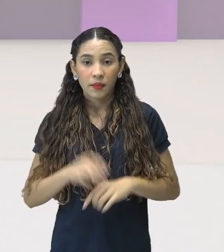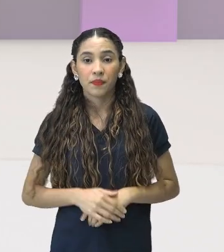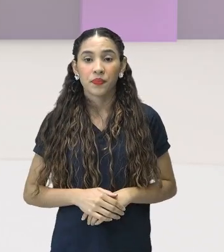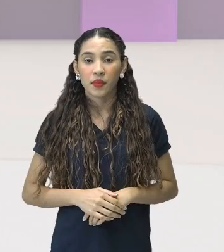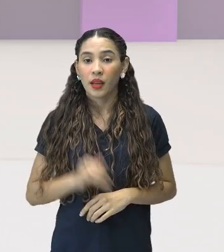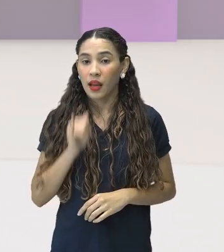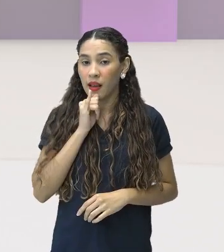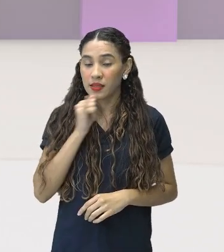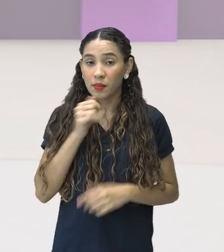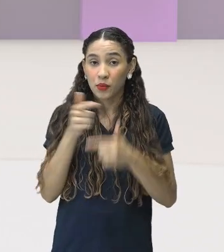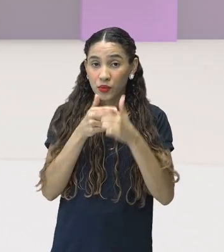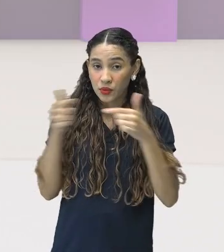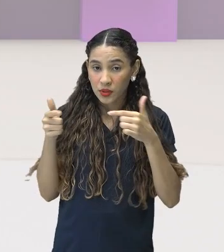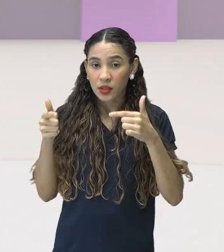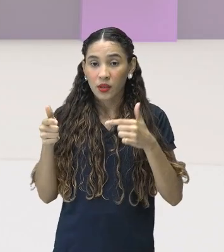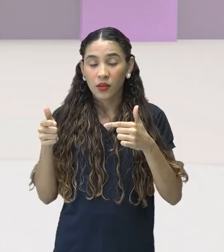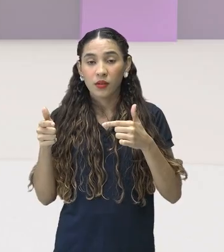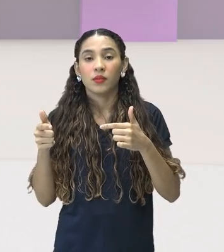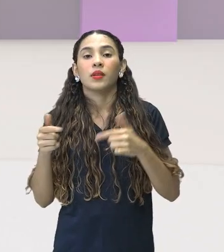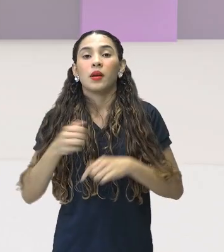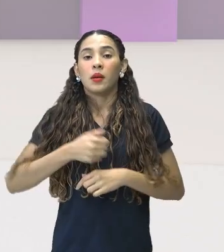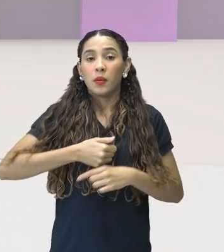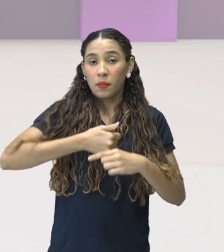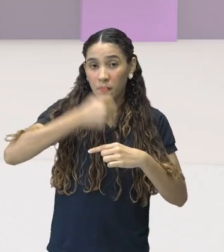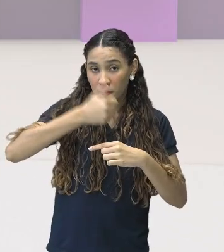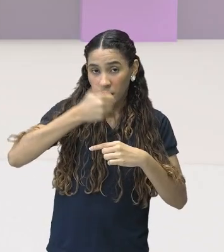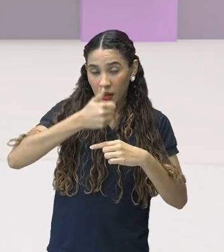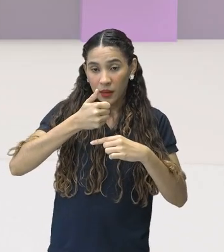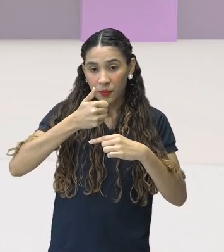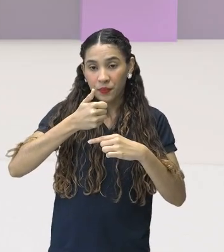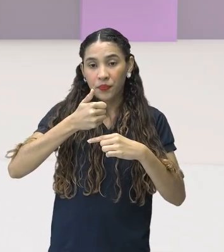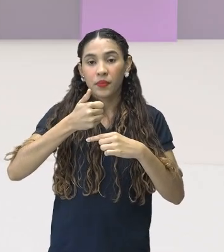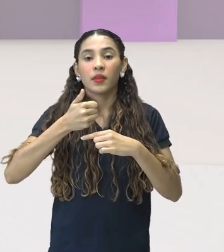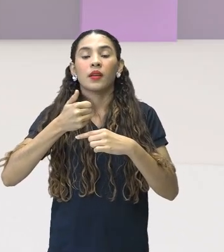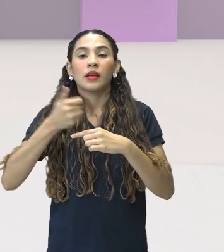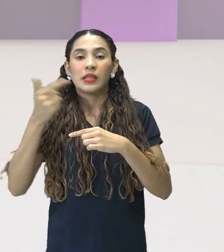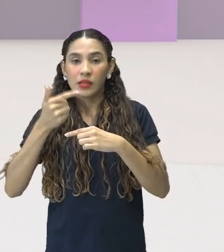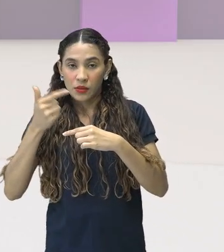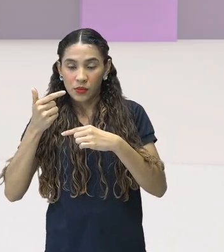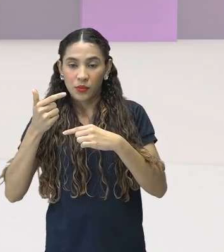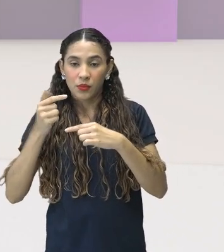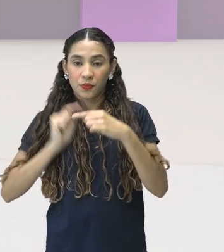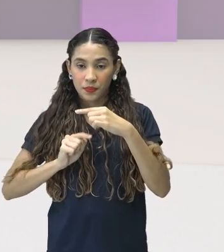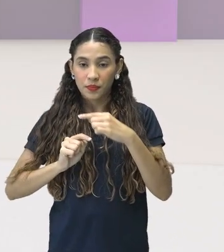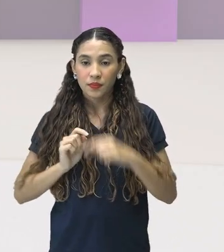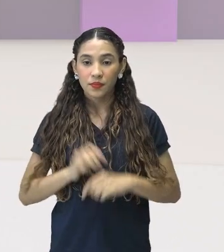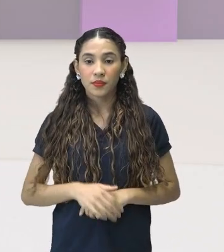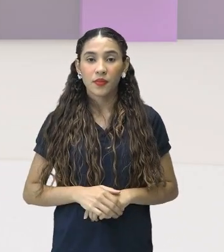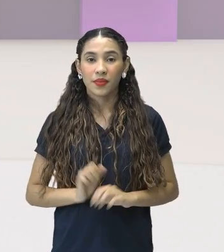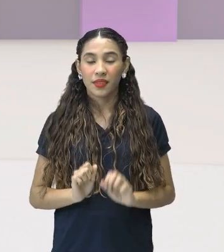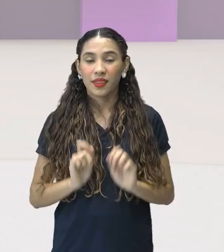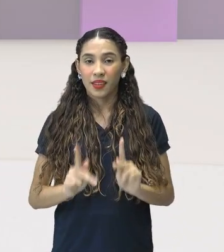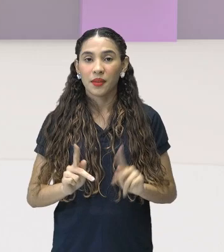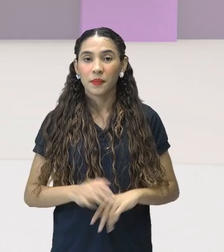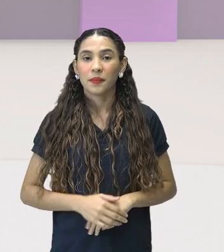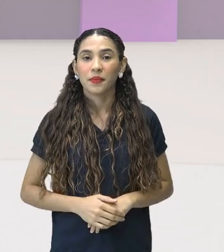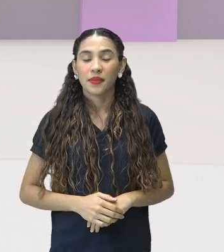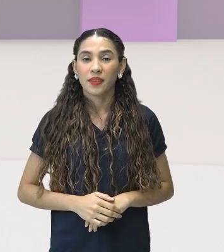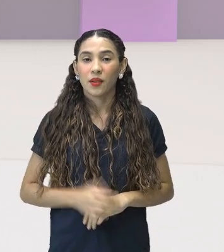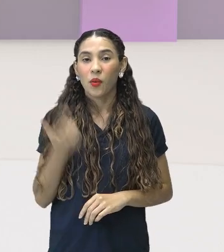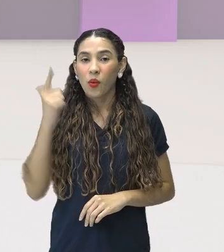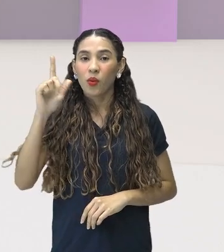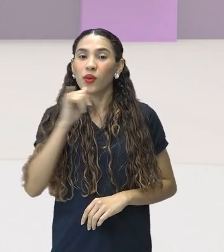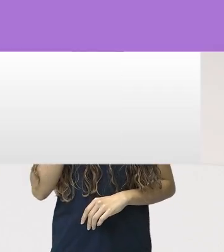como na forma de divisão. O primeiro vai ser o antecedente e o segundo vai ser o consequente. Ok? Vamos para